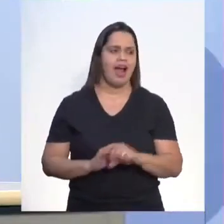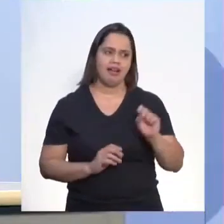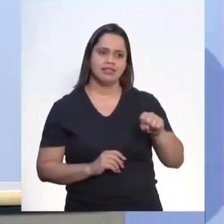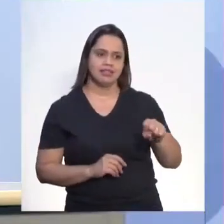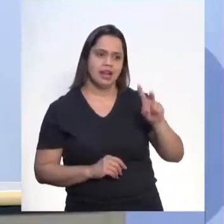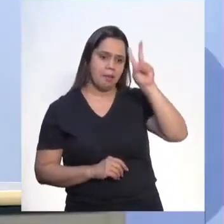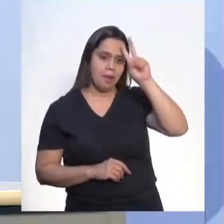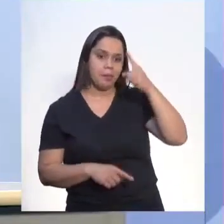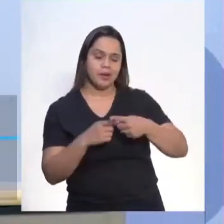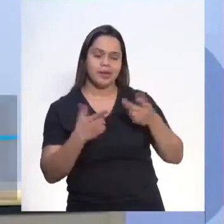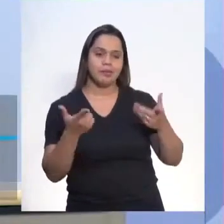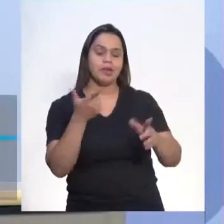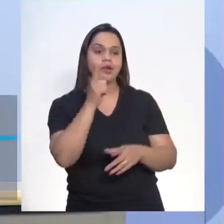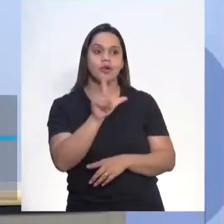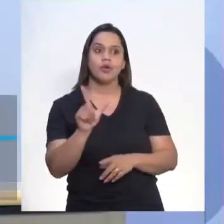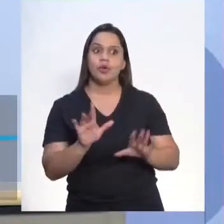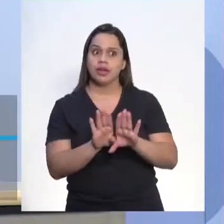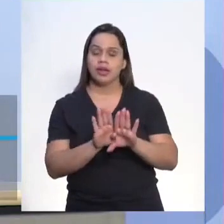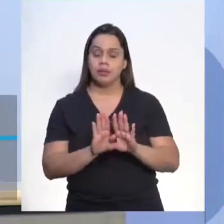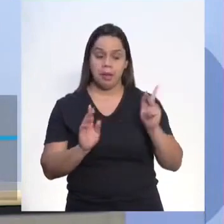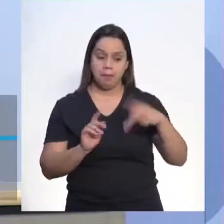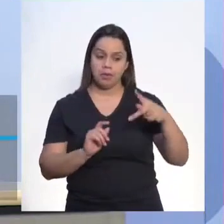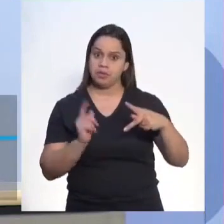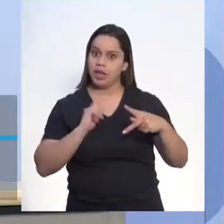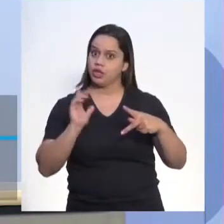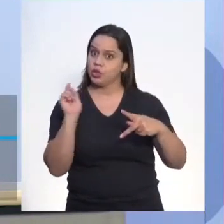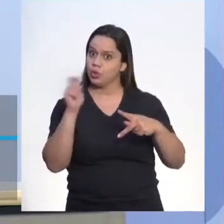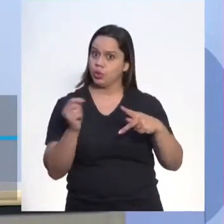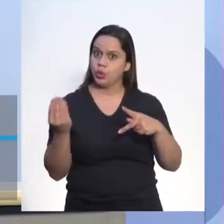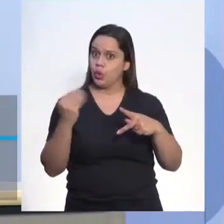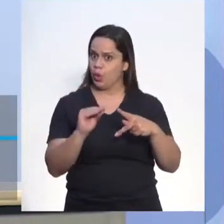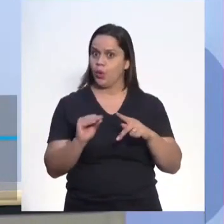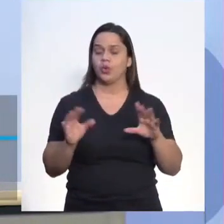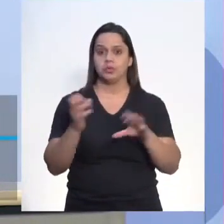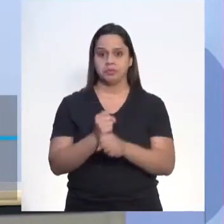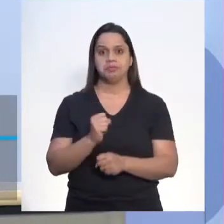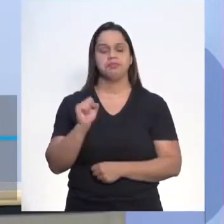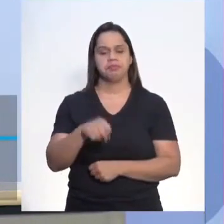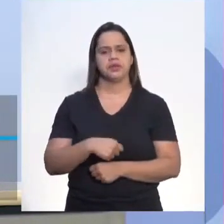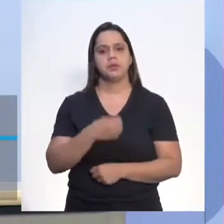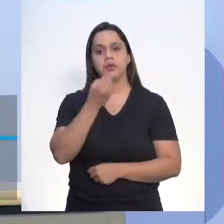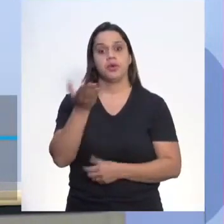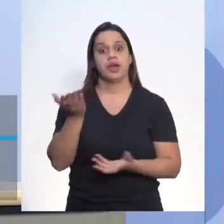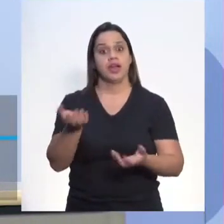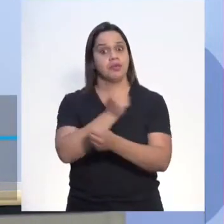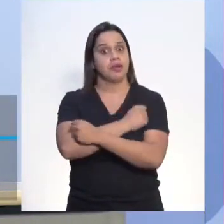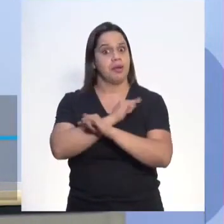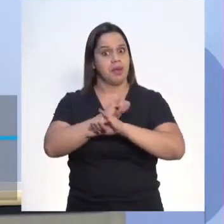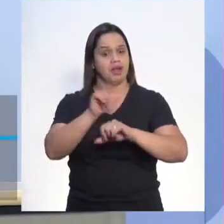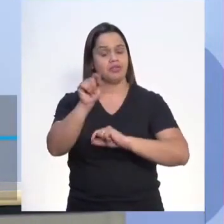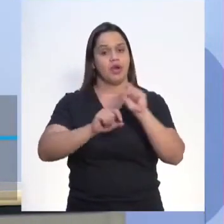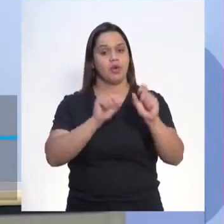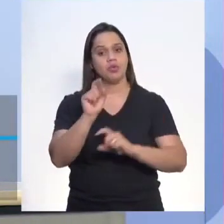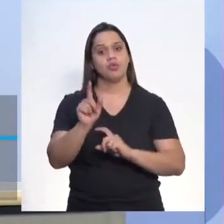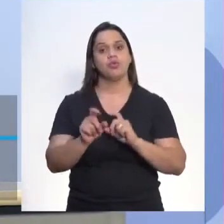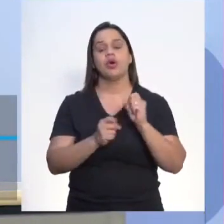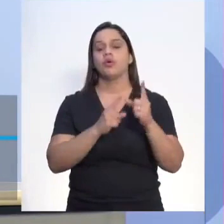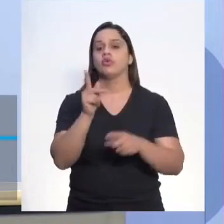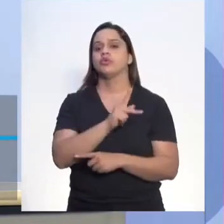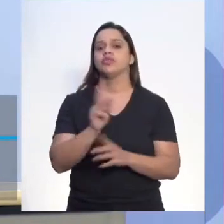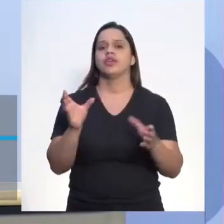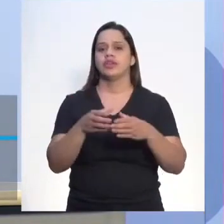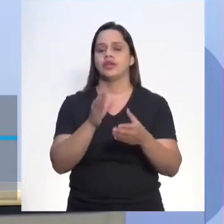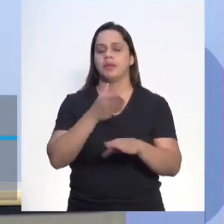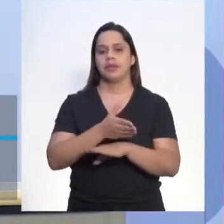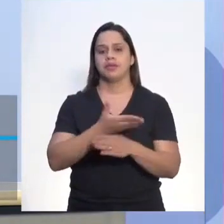Inês, chegaram a colocar também o total de possibilidades, até gostei de ver, viu? Muito bom. Quero mandar um abraço aí para alguns professores que estão com suas turmas